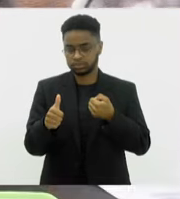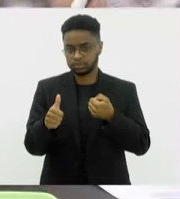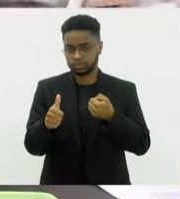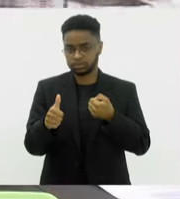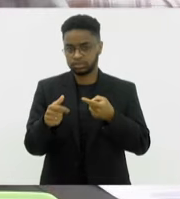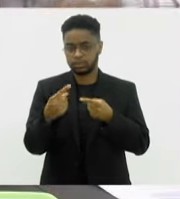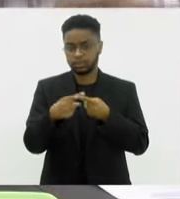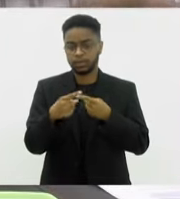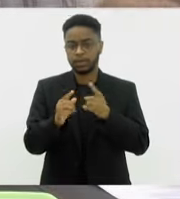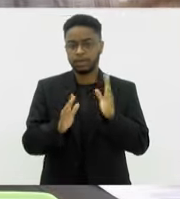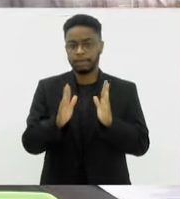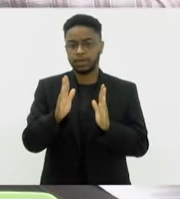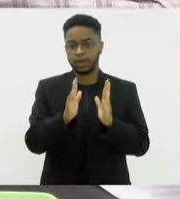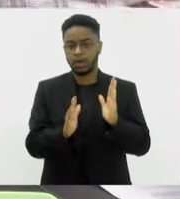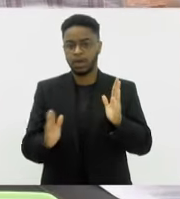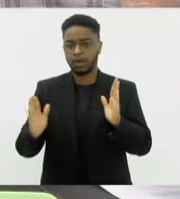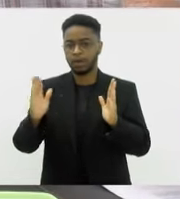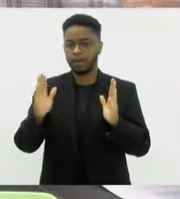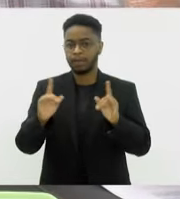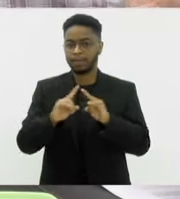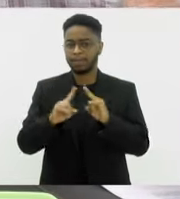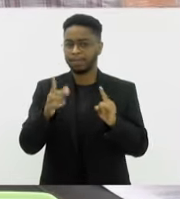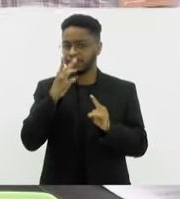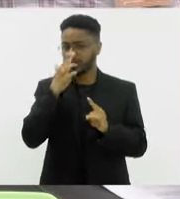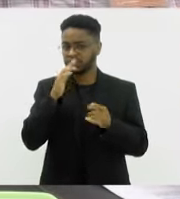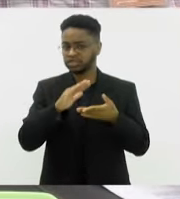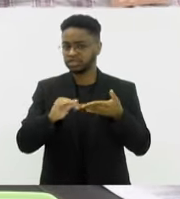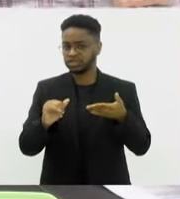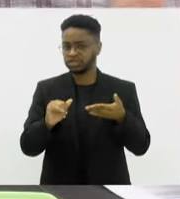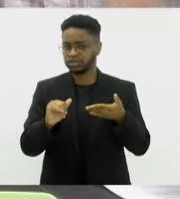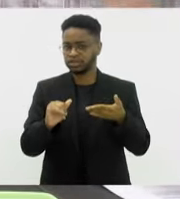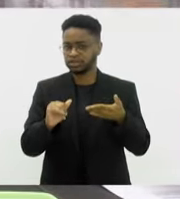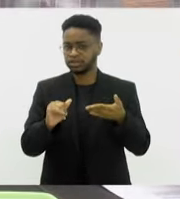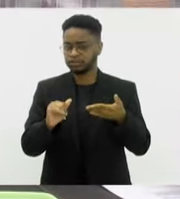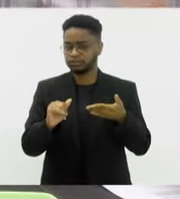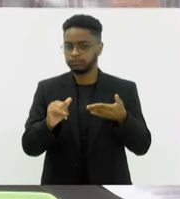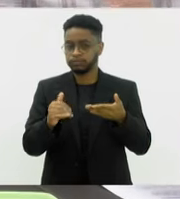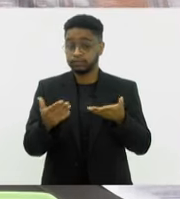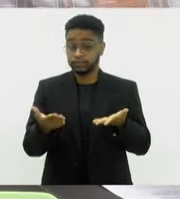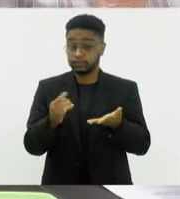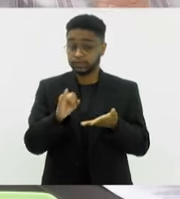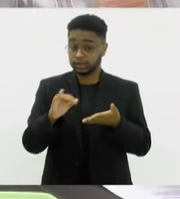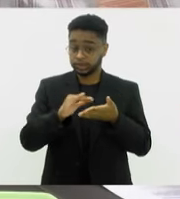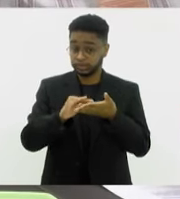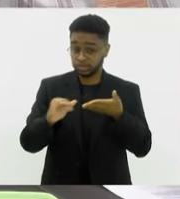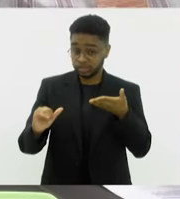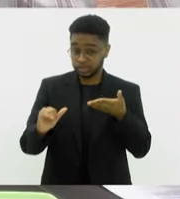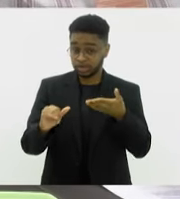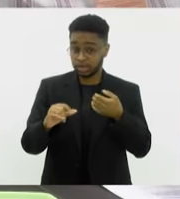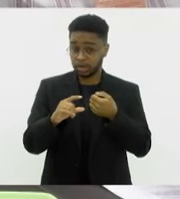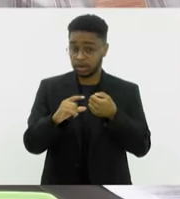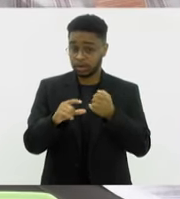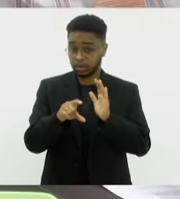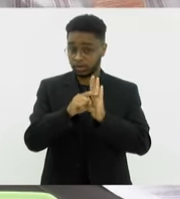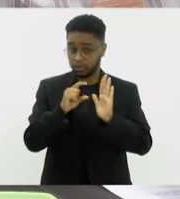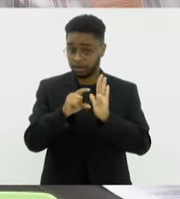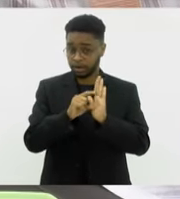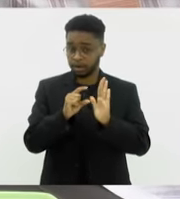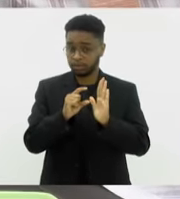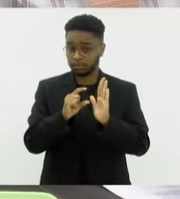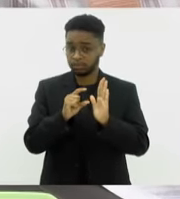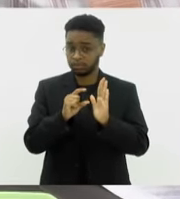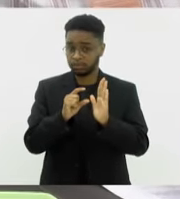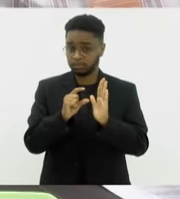Estende o prazo, mas aparentemente suprime. Ora, suprimindo isso, ele, na verdade, vai